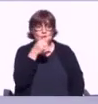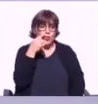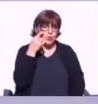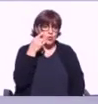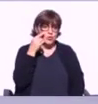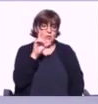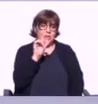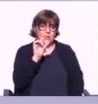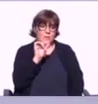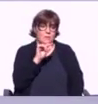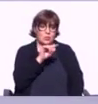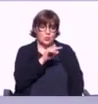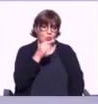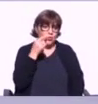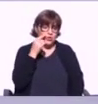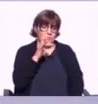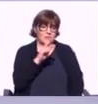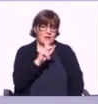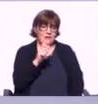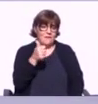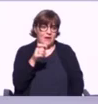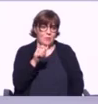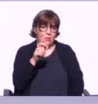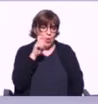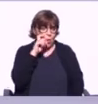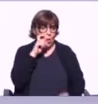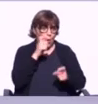quer também com o conhecimento do Fábio, porque dominam